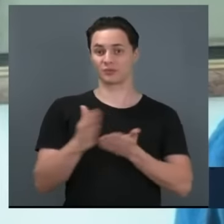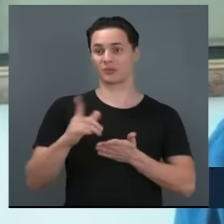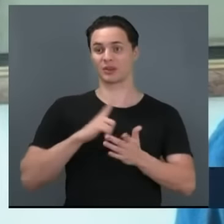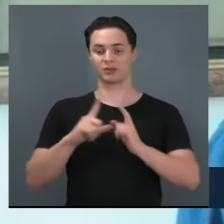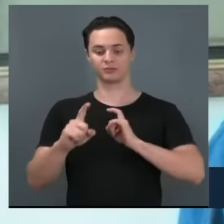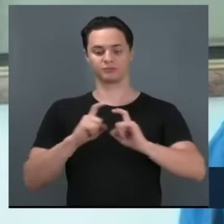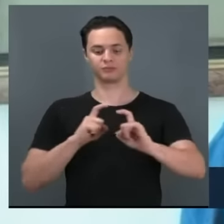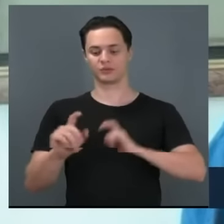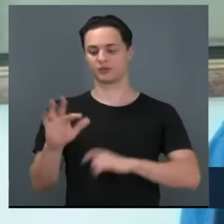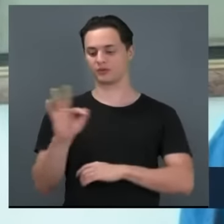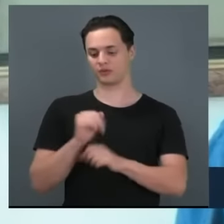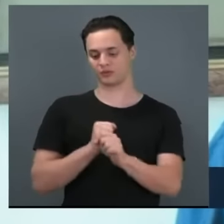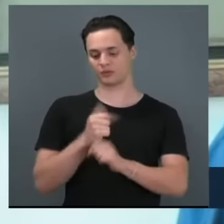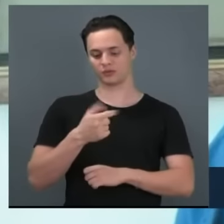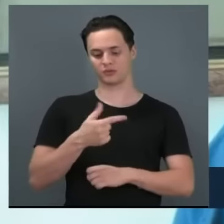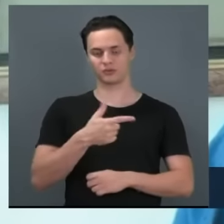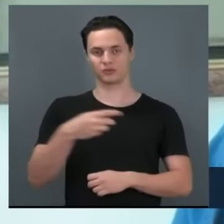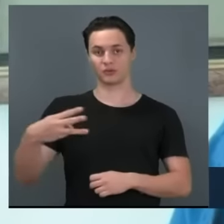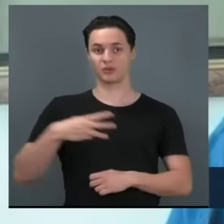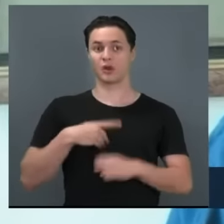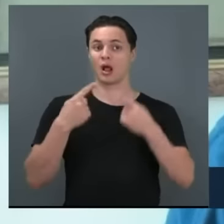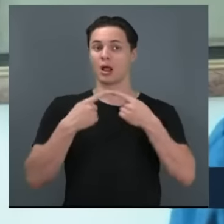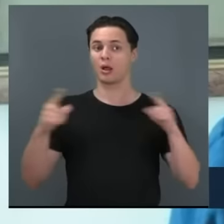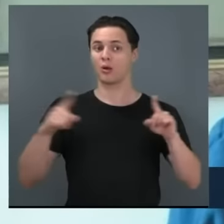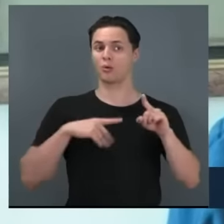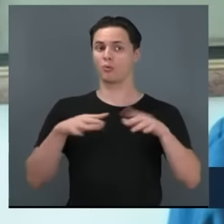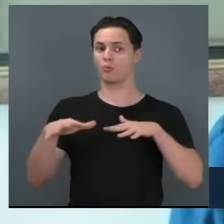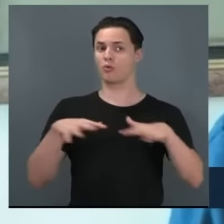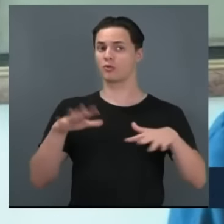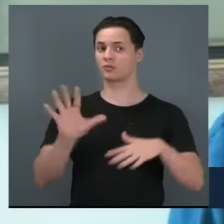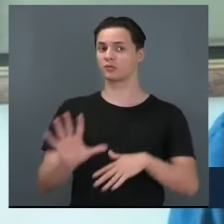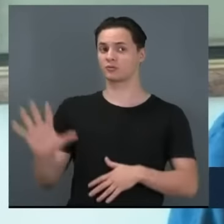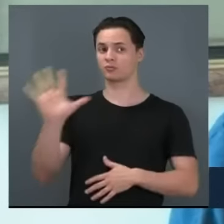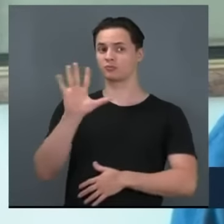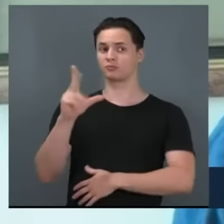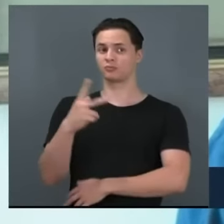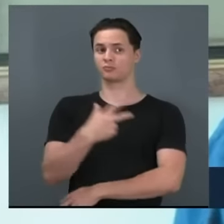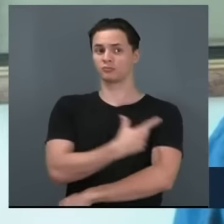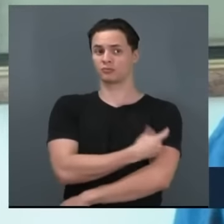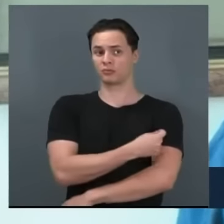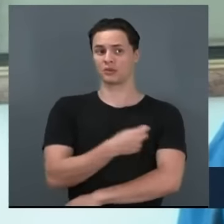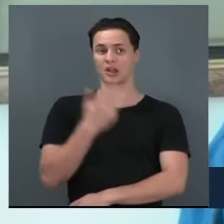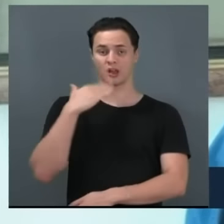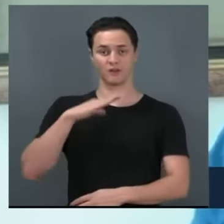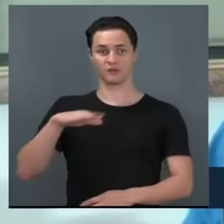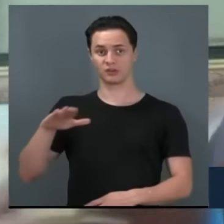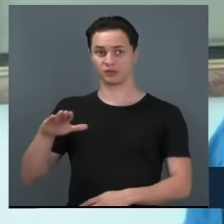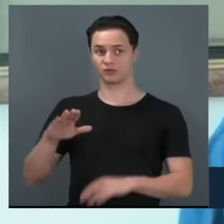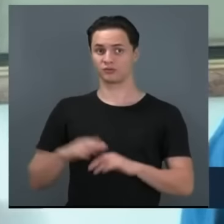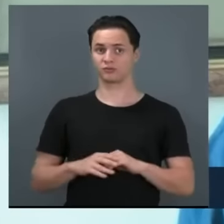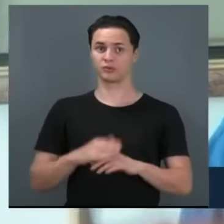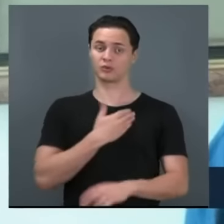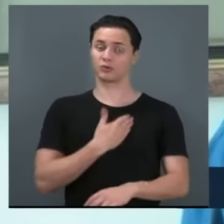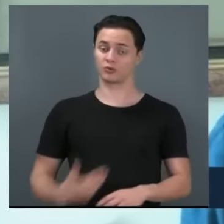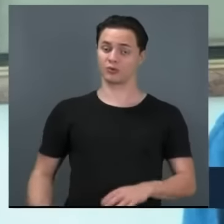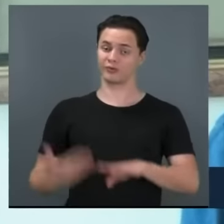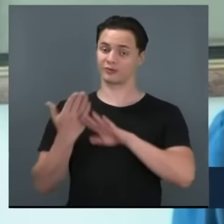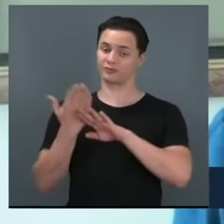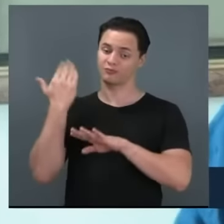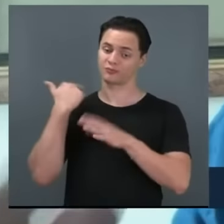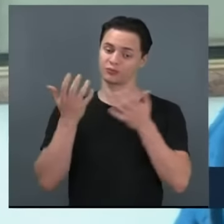administração, em fevereiro do ano passado, foi lançado o Movimento Nacional pela Vacinação, coisa que o governo anterior não